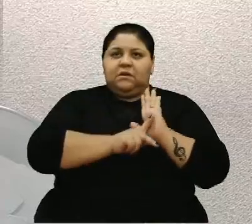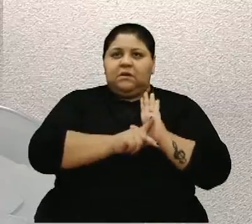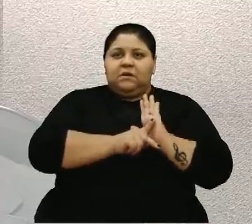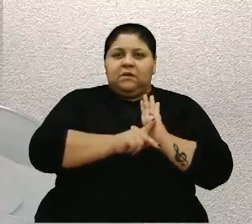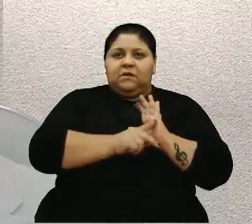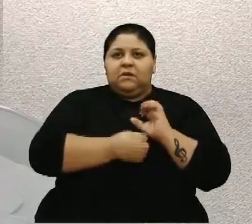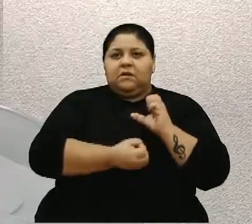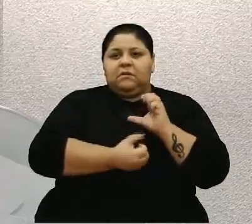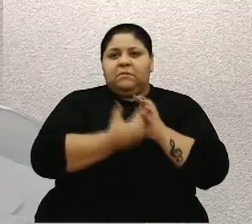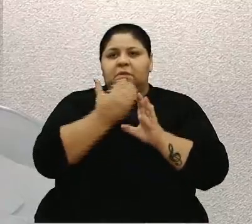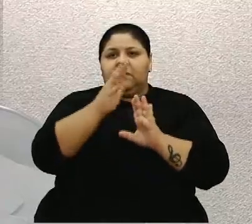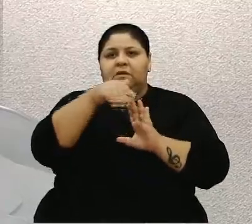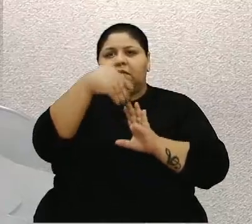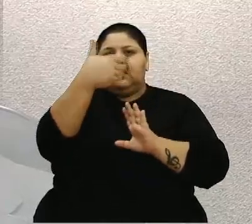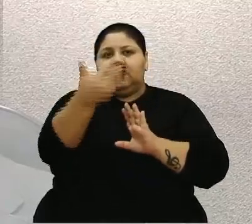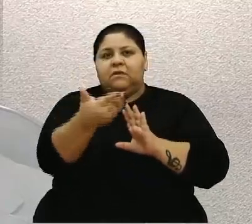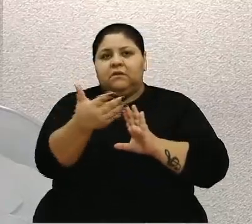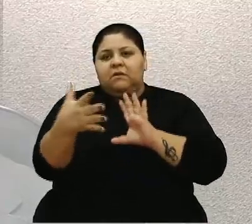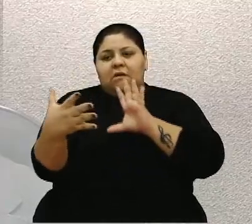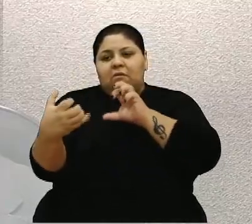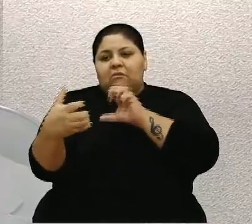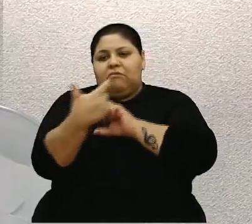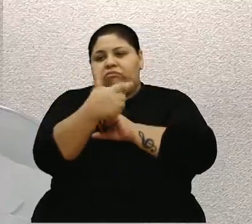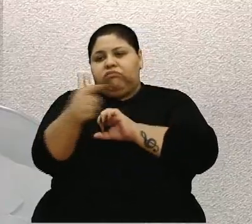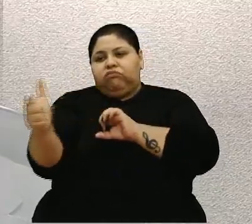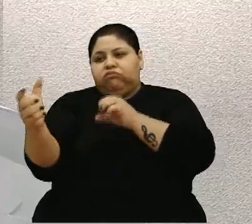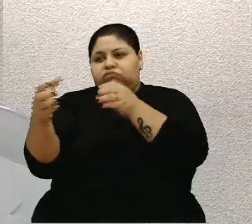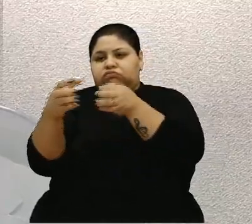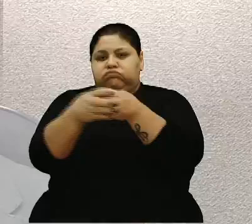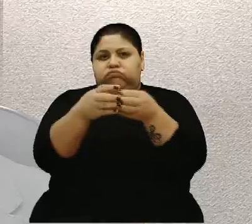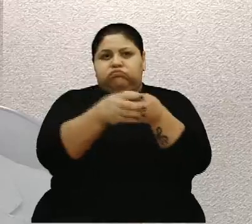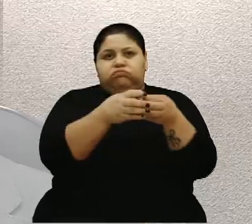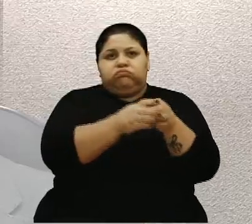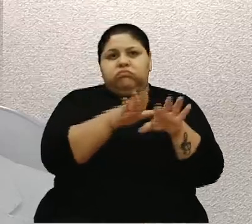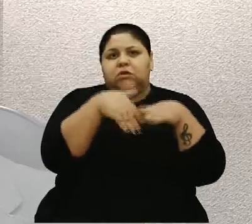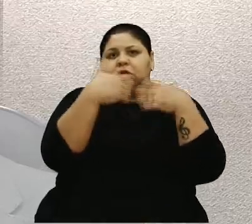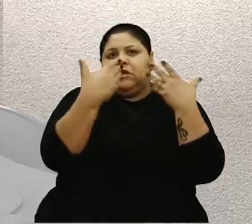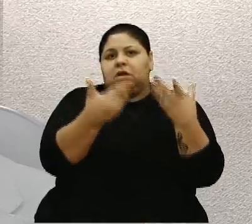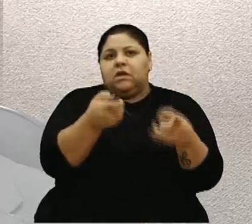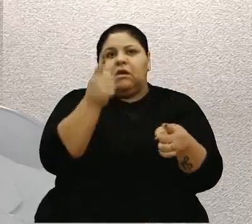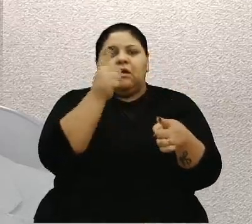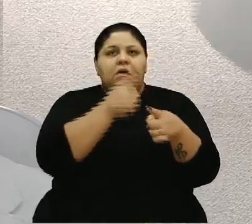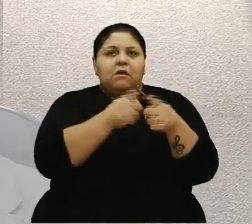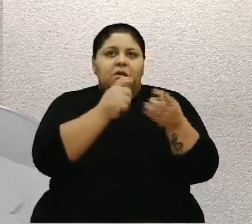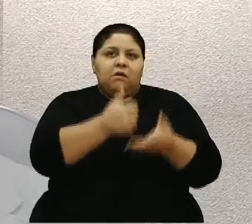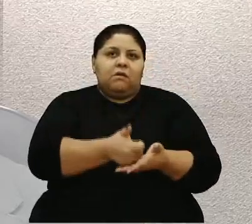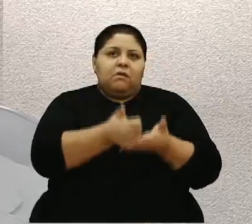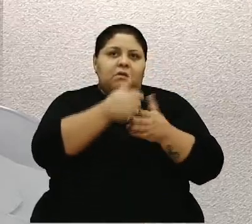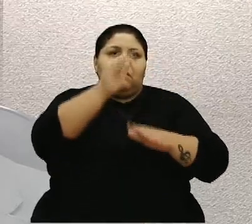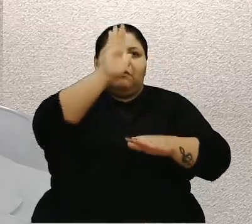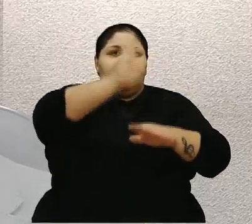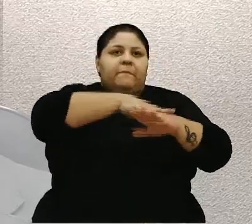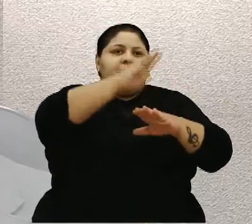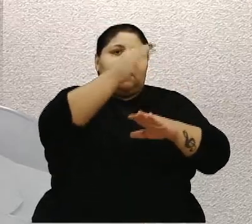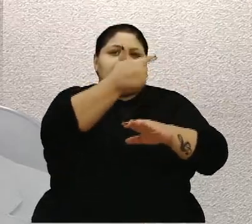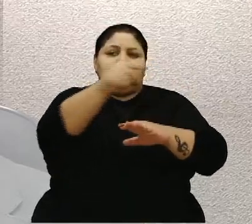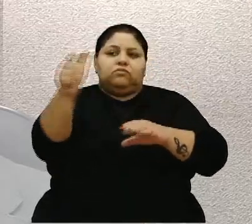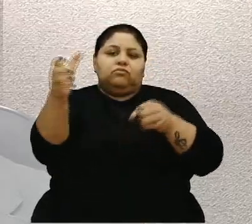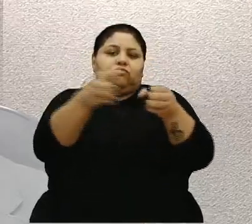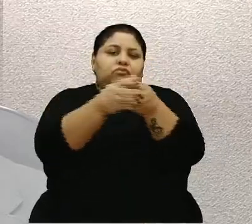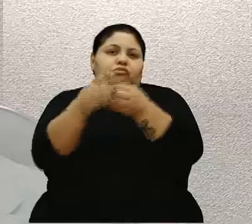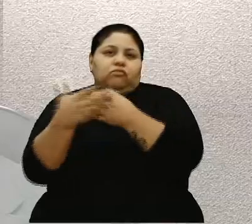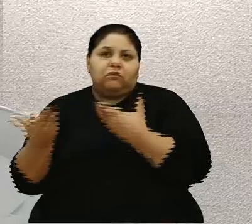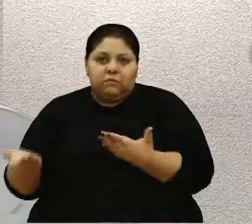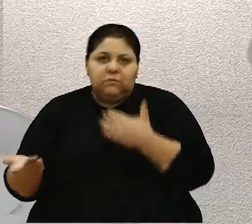criar lá na frente um chiado de outra categoria. Ah, porque estão favorecendo mais o Pedro do que o João.